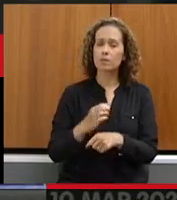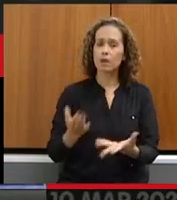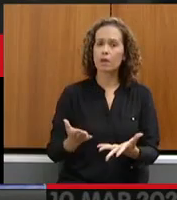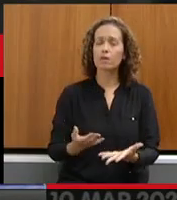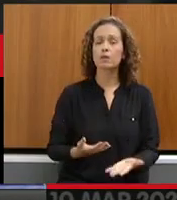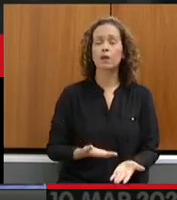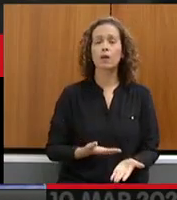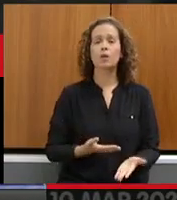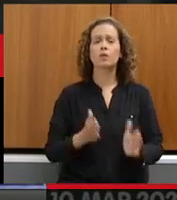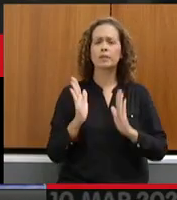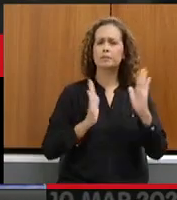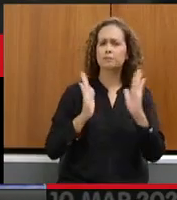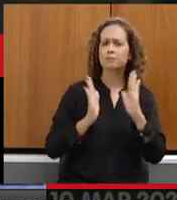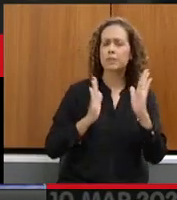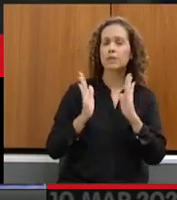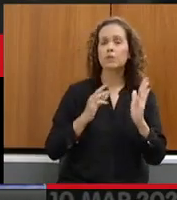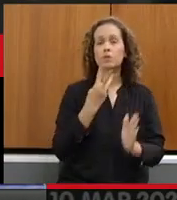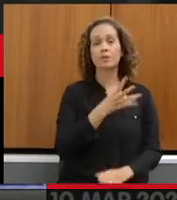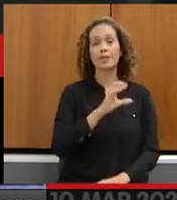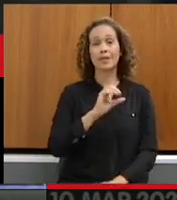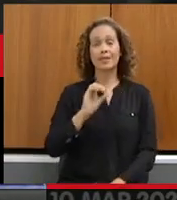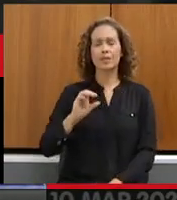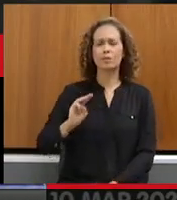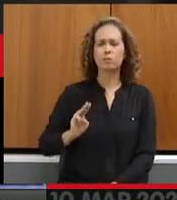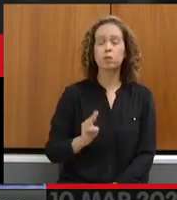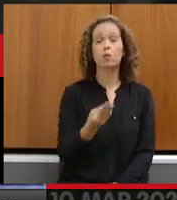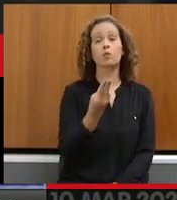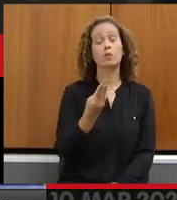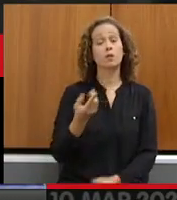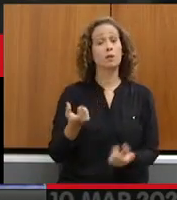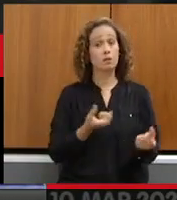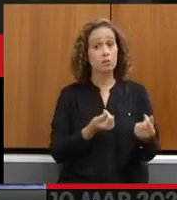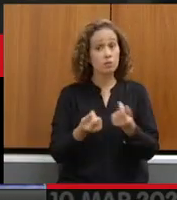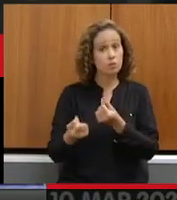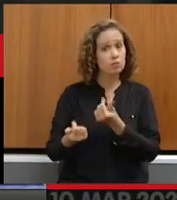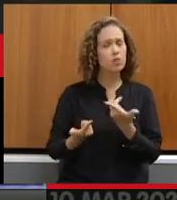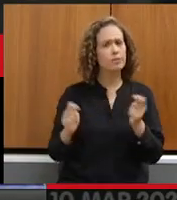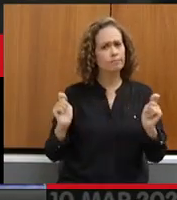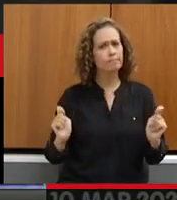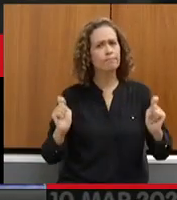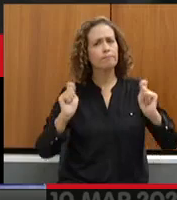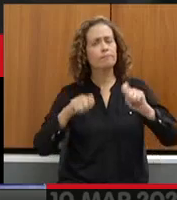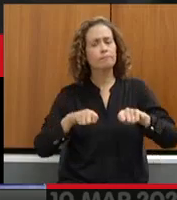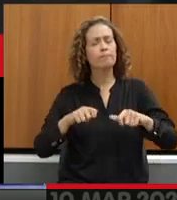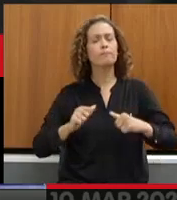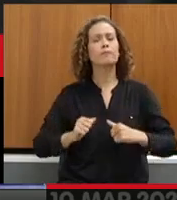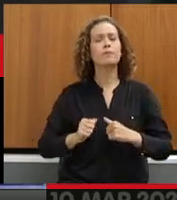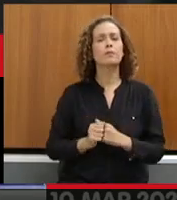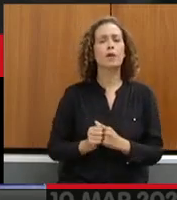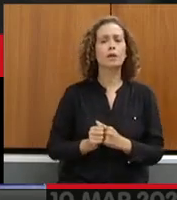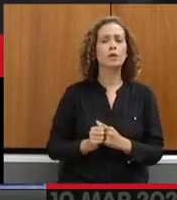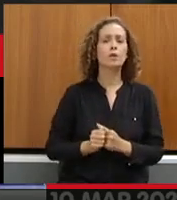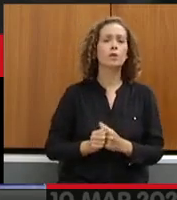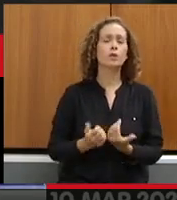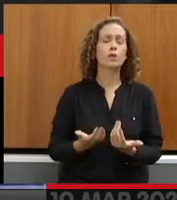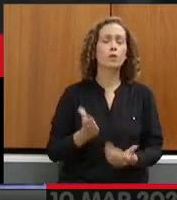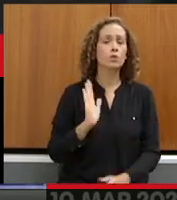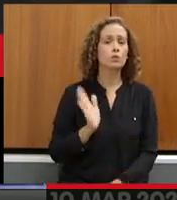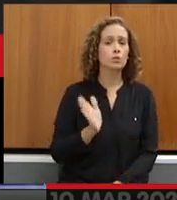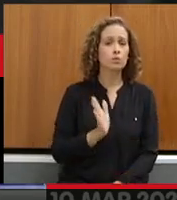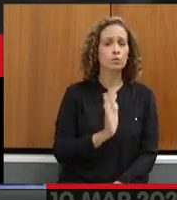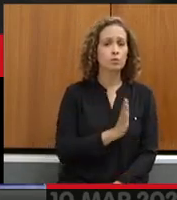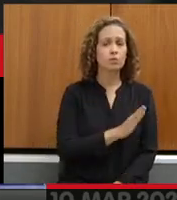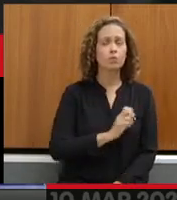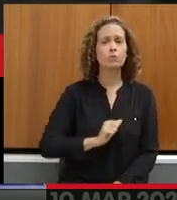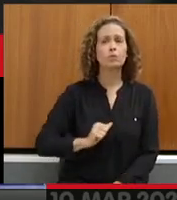recebeu 300 milhões é esse dinheiro ele serviu e ainda serve para custeio de leite que nós temos né já vi